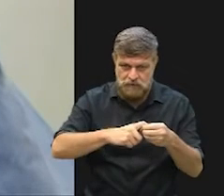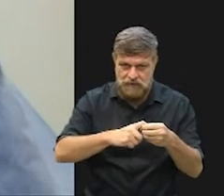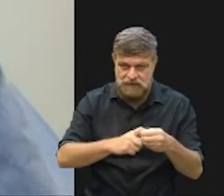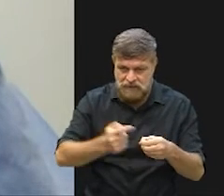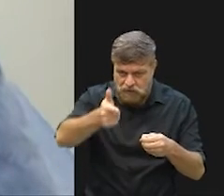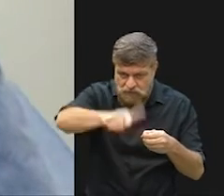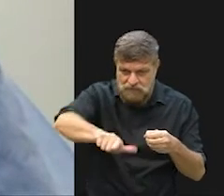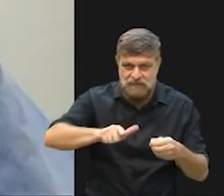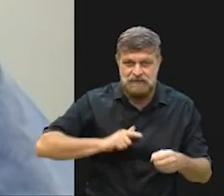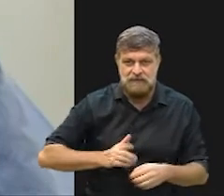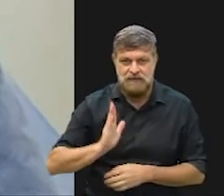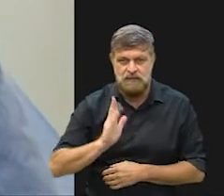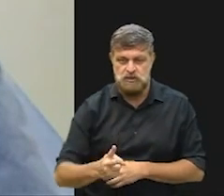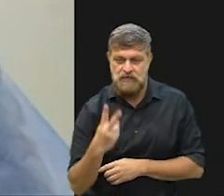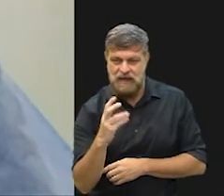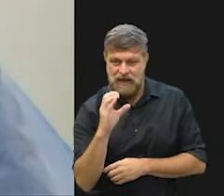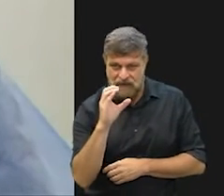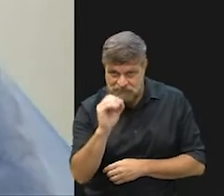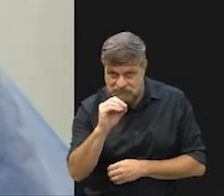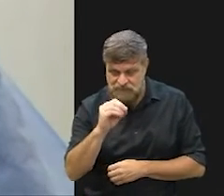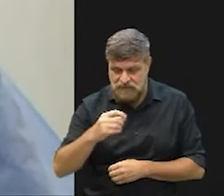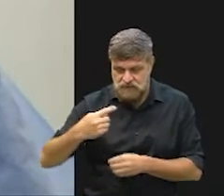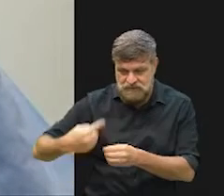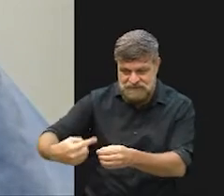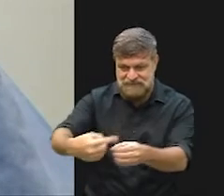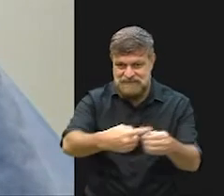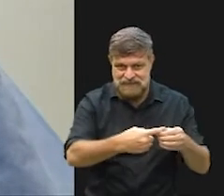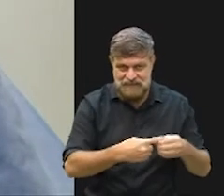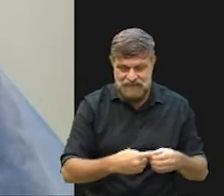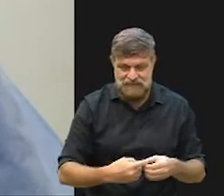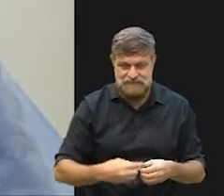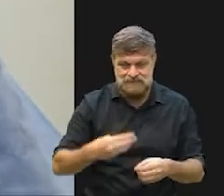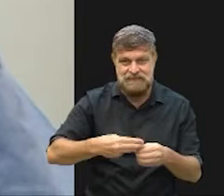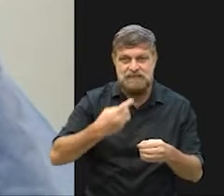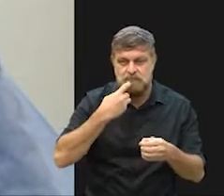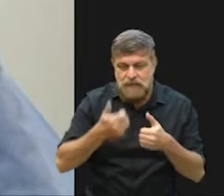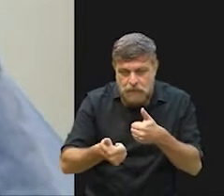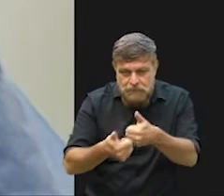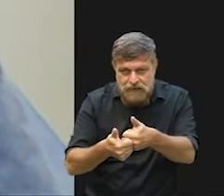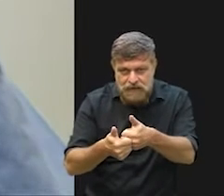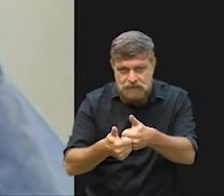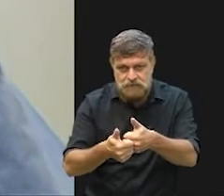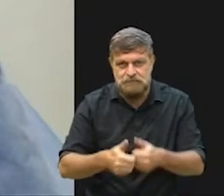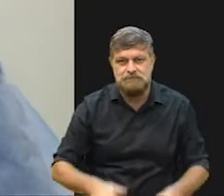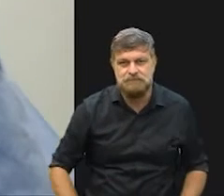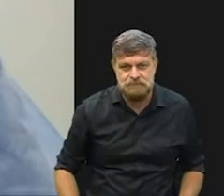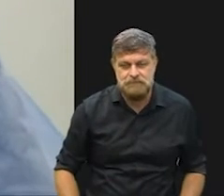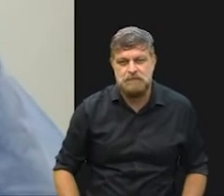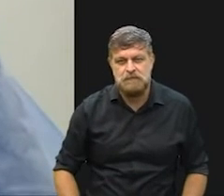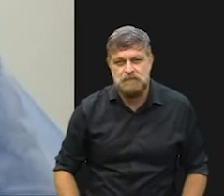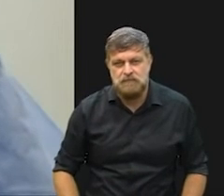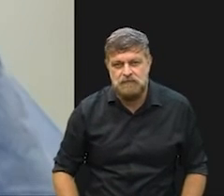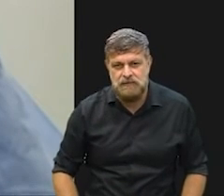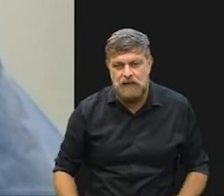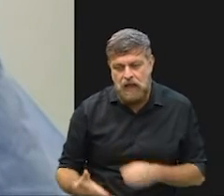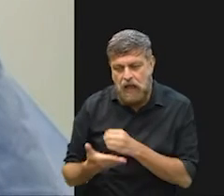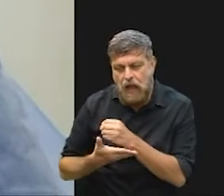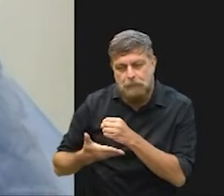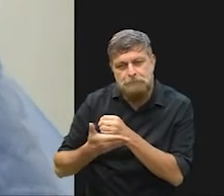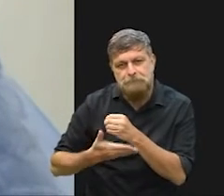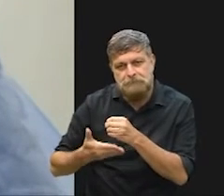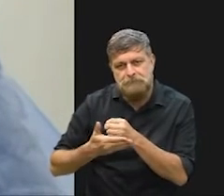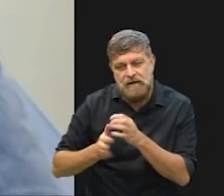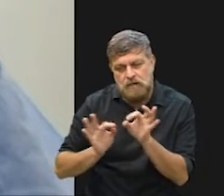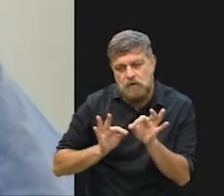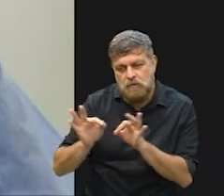já é uma realidade. Os 20 municípios da região metropolitana de Campinas, assinam esse projeto. E a base